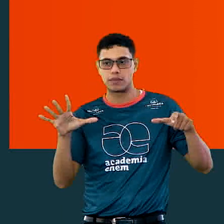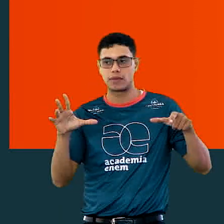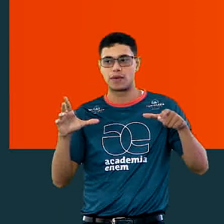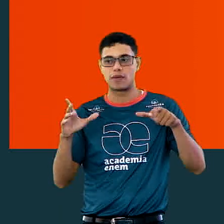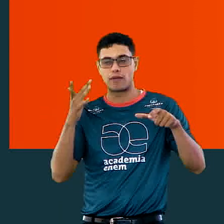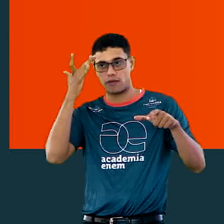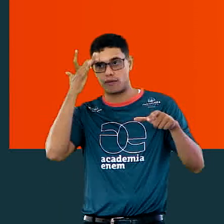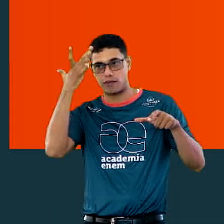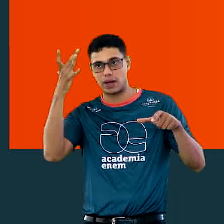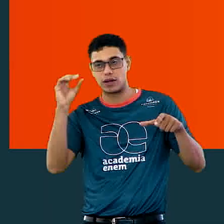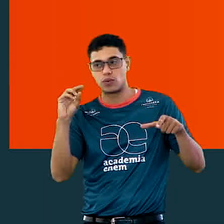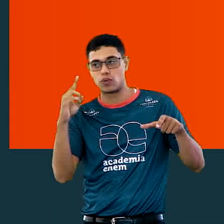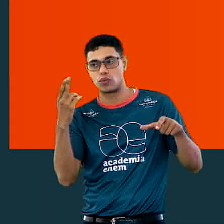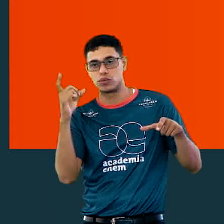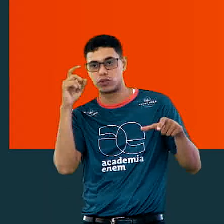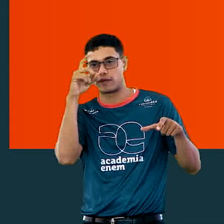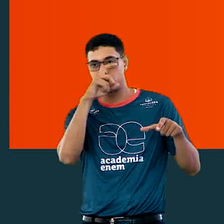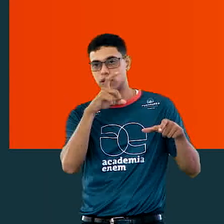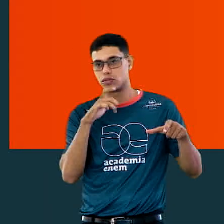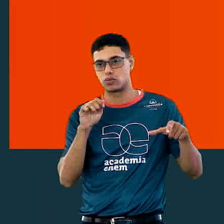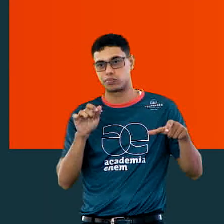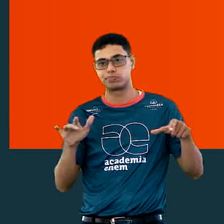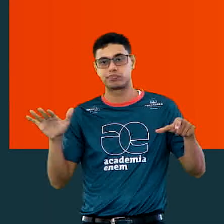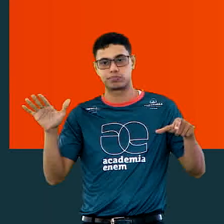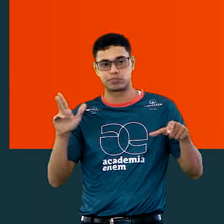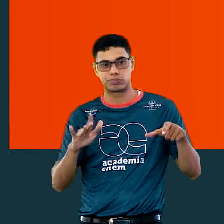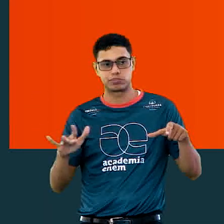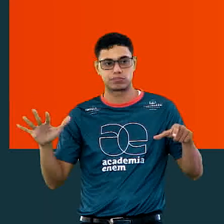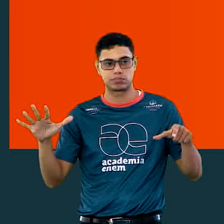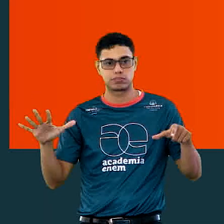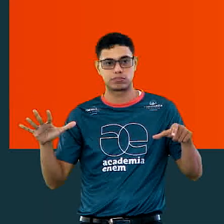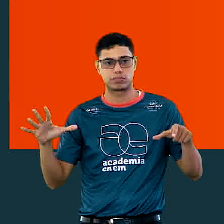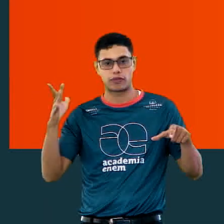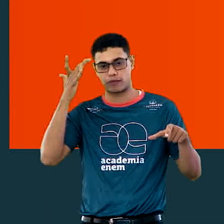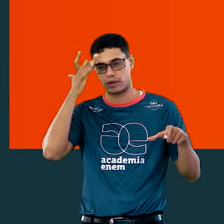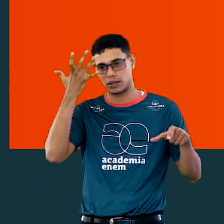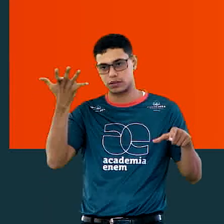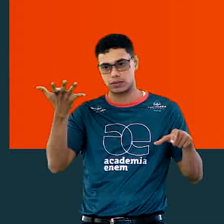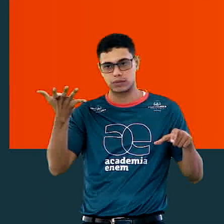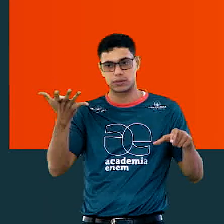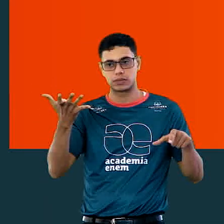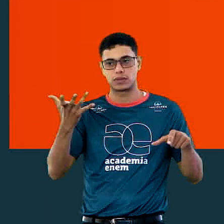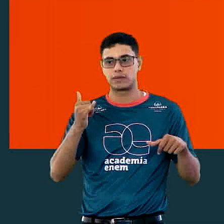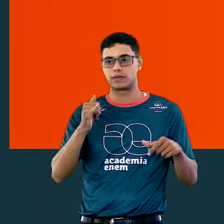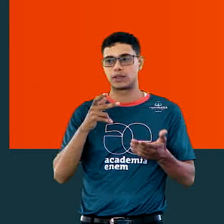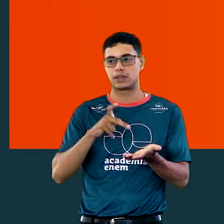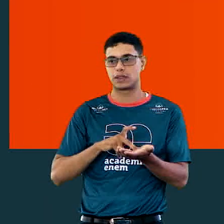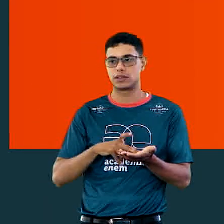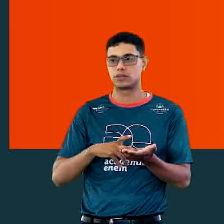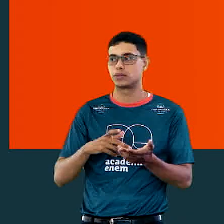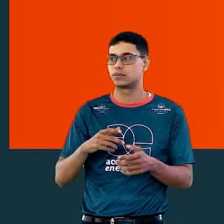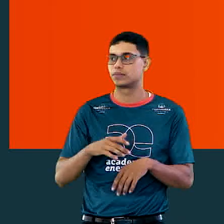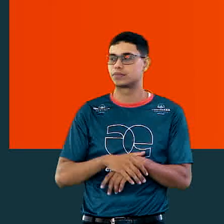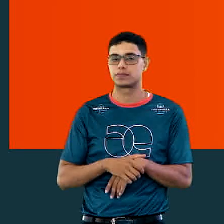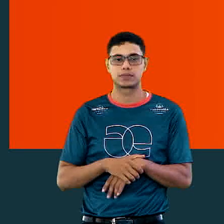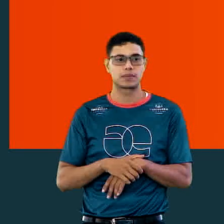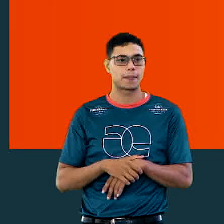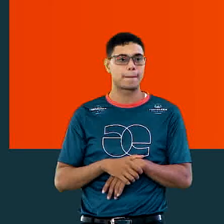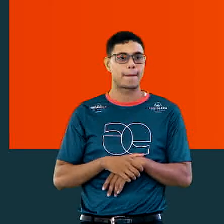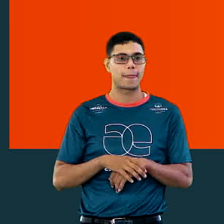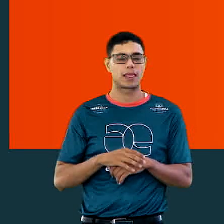mais facilmente ou mais dificilmente? Bora, pessoal. Pessoal, se você tem dificuldade em ver isso, eu vou facilitar a sua